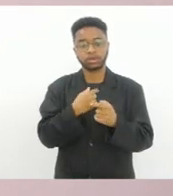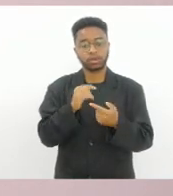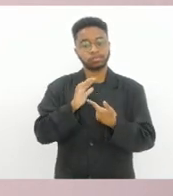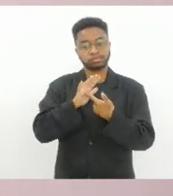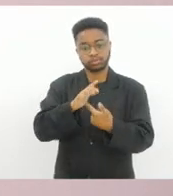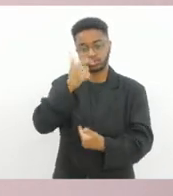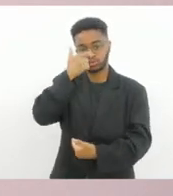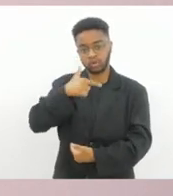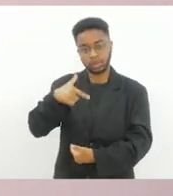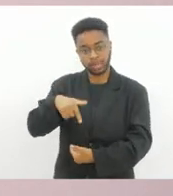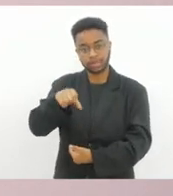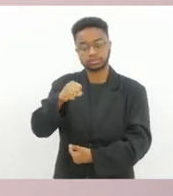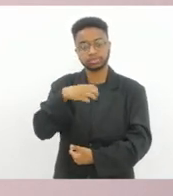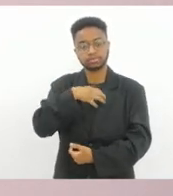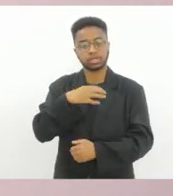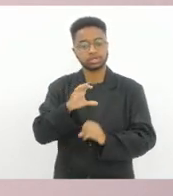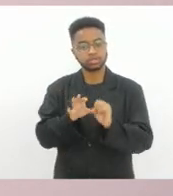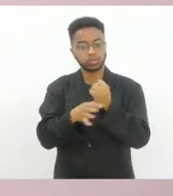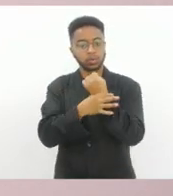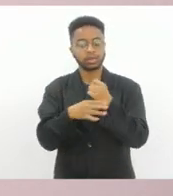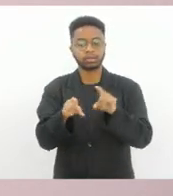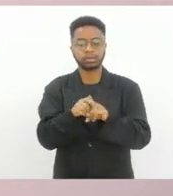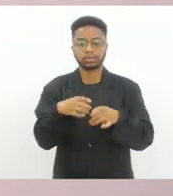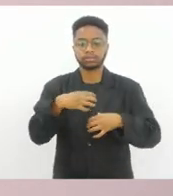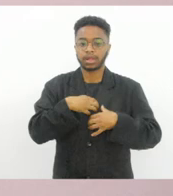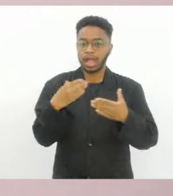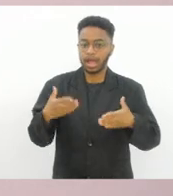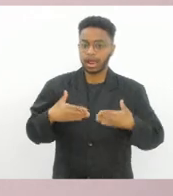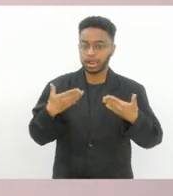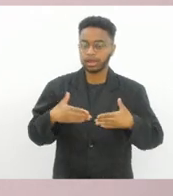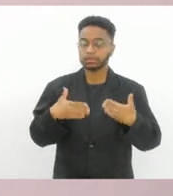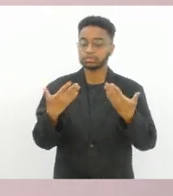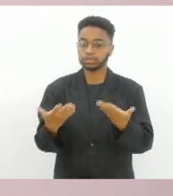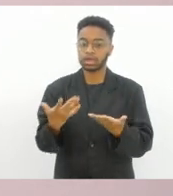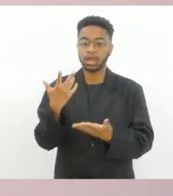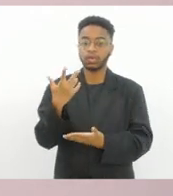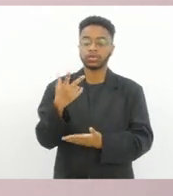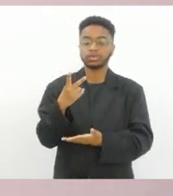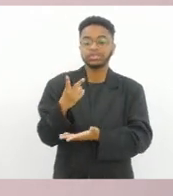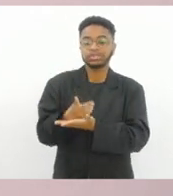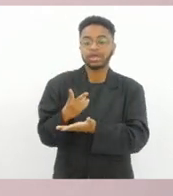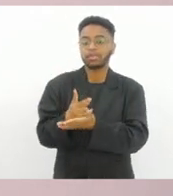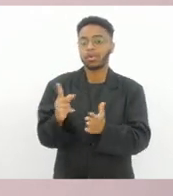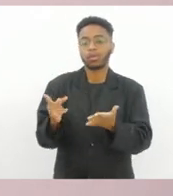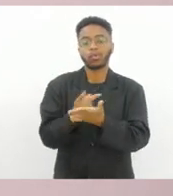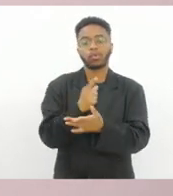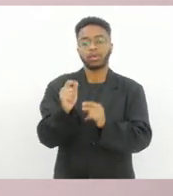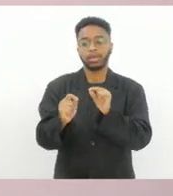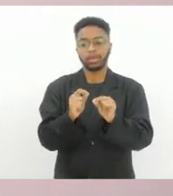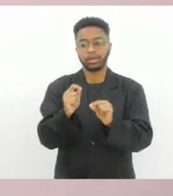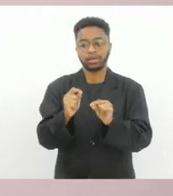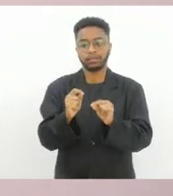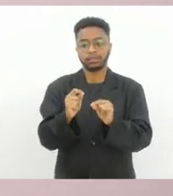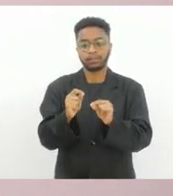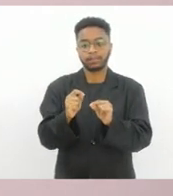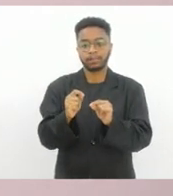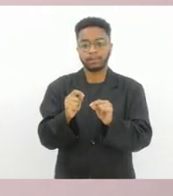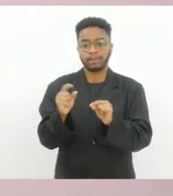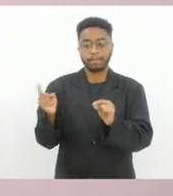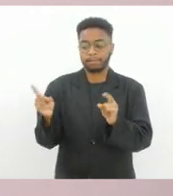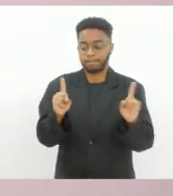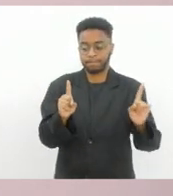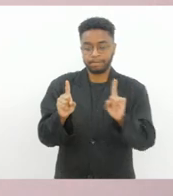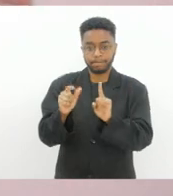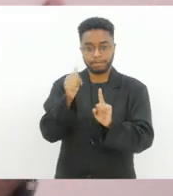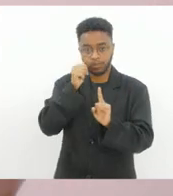lesbianidade com segurança e com alegria. Então, é muito comum, logo de início, que companheiras, porque as